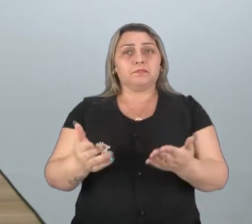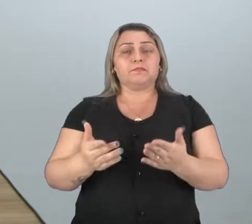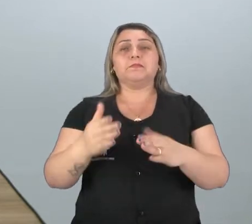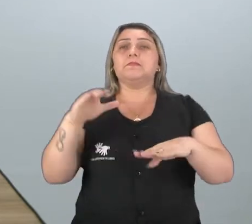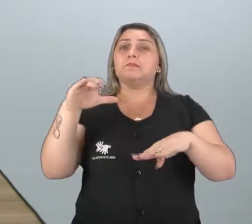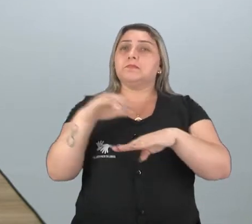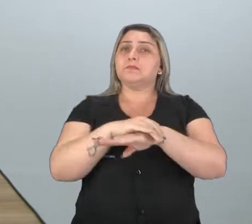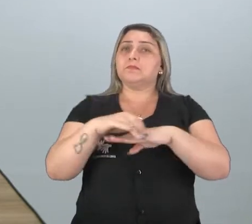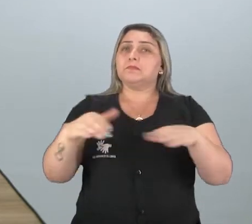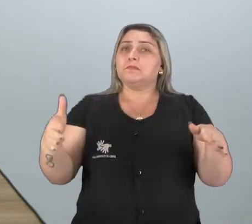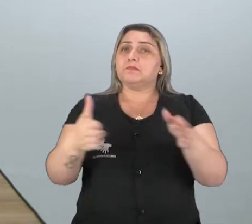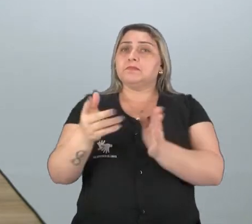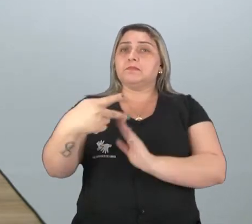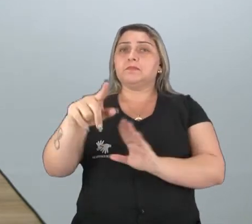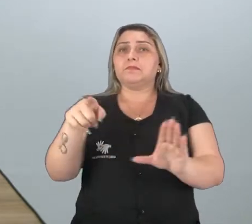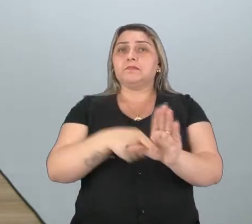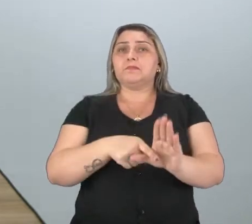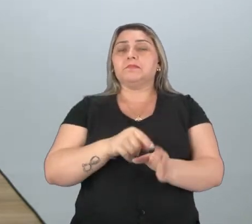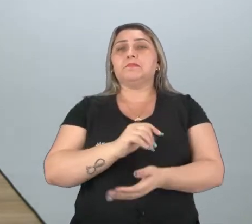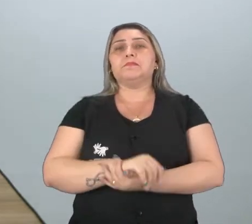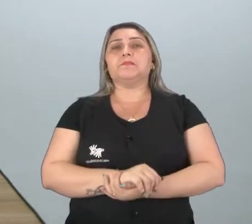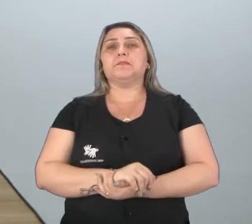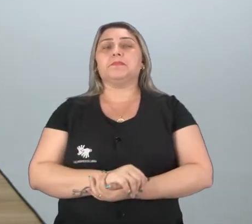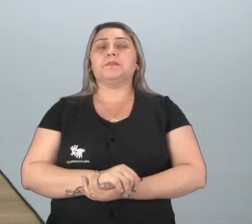o tamanho do seu pé.